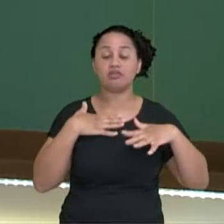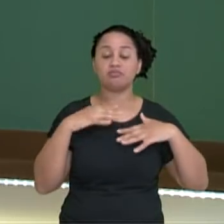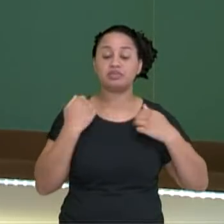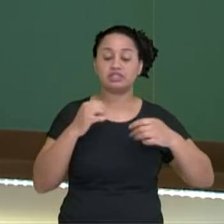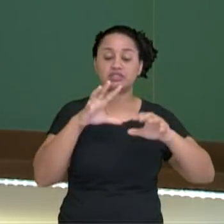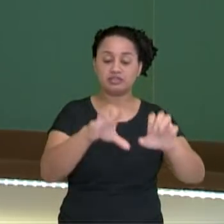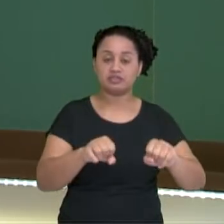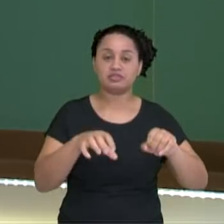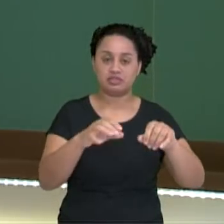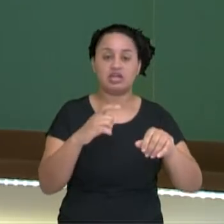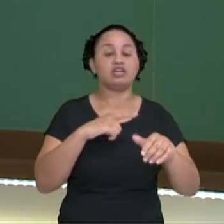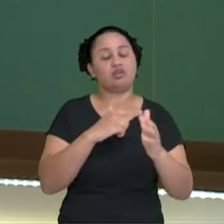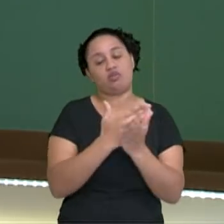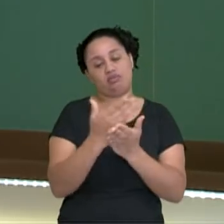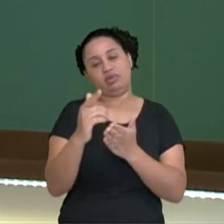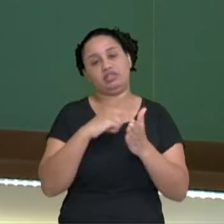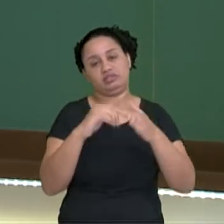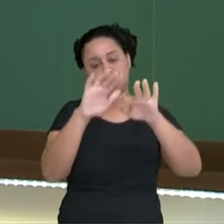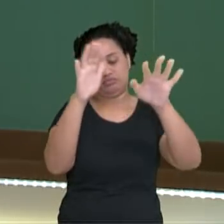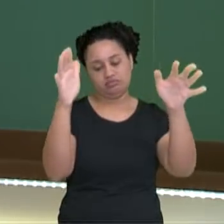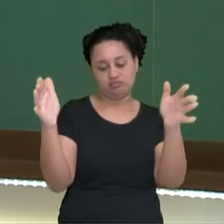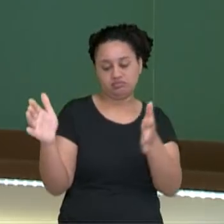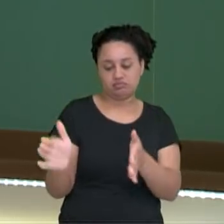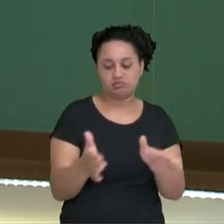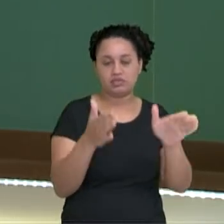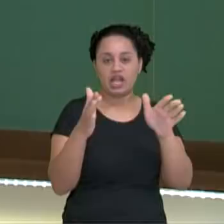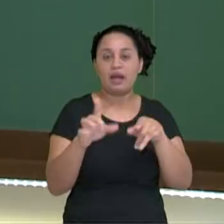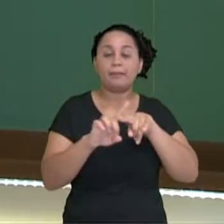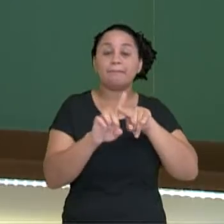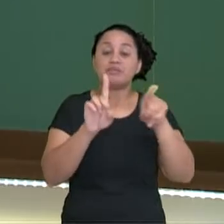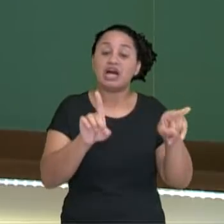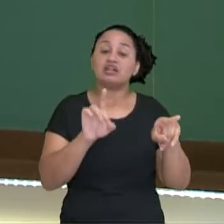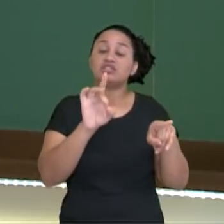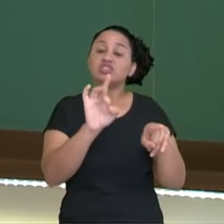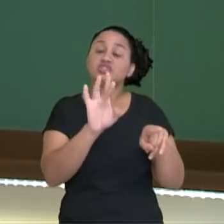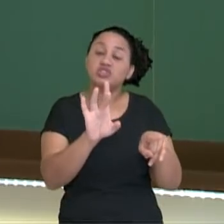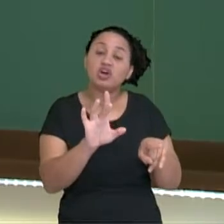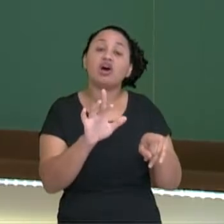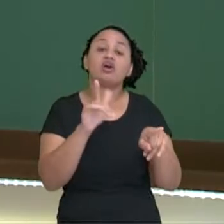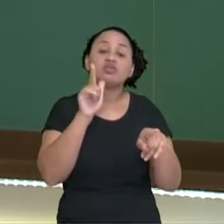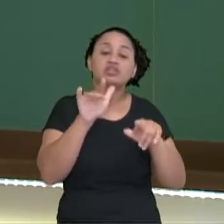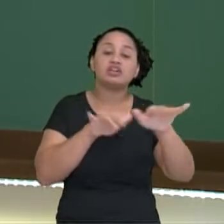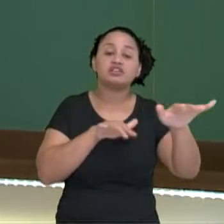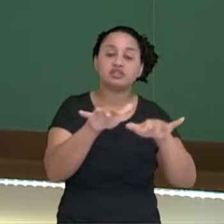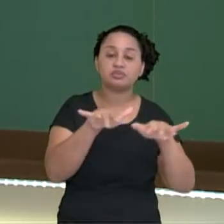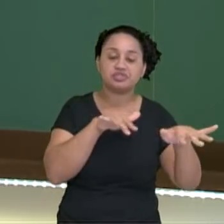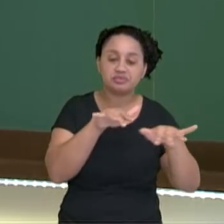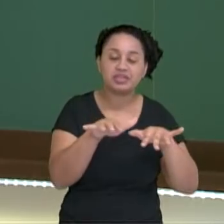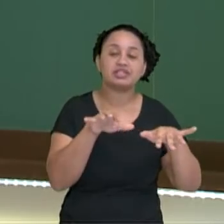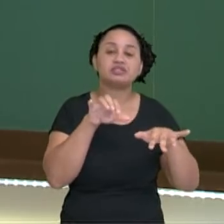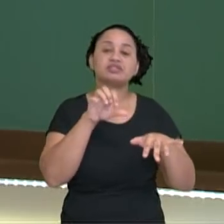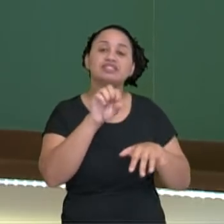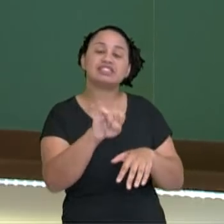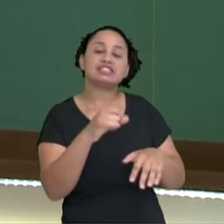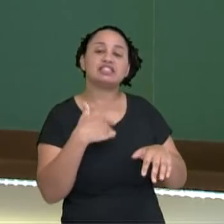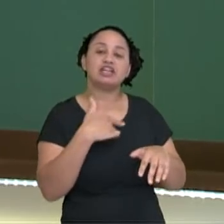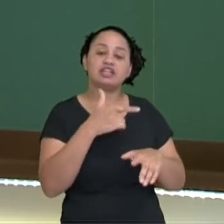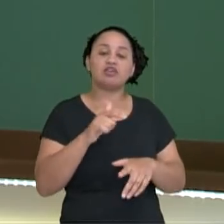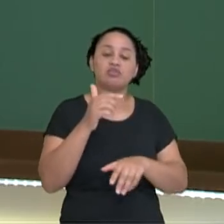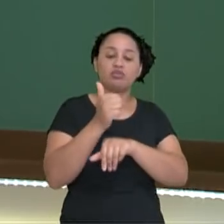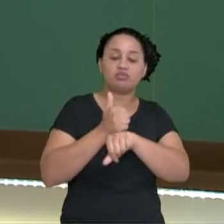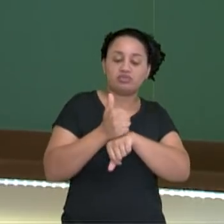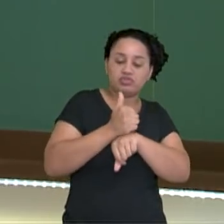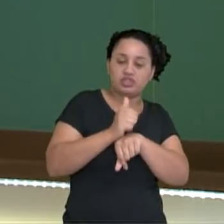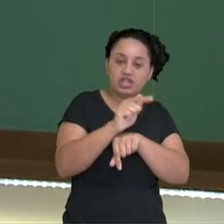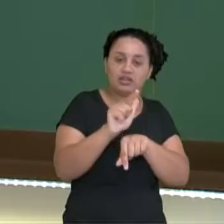ter a introdução aí de máquinas, mas essas máquinas, elas só vão conseguir movimentar suas engrenagens através